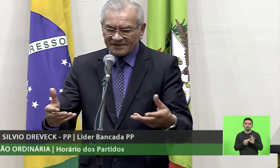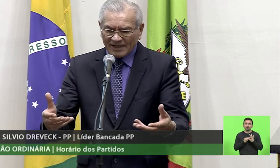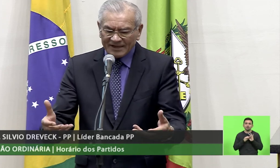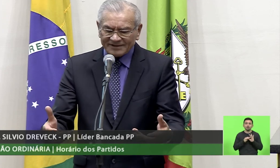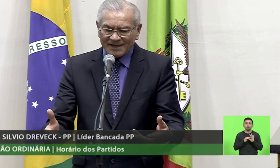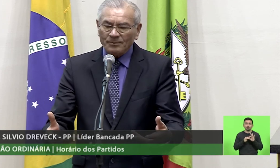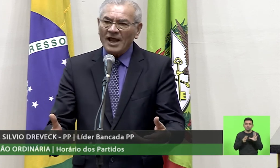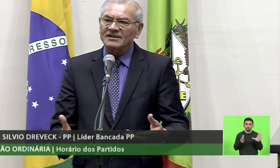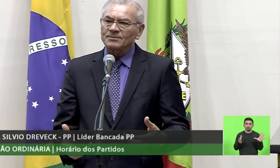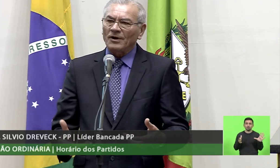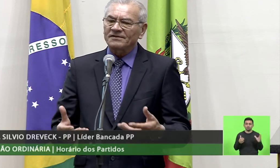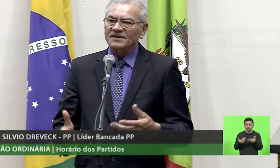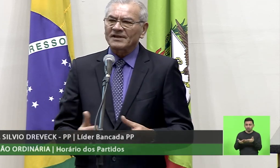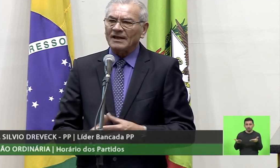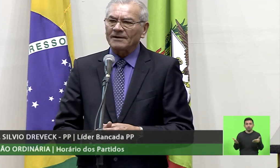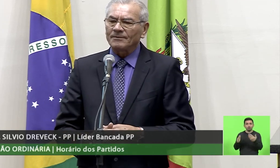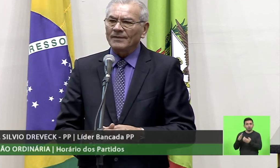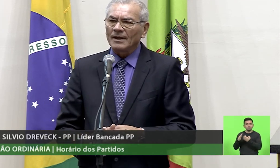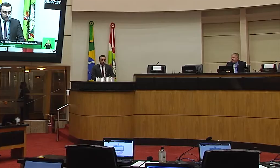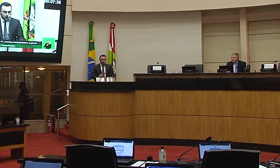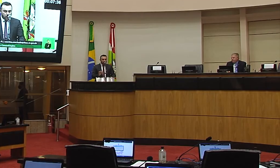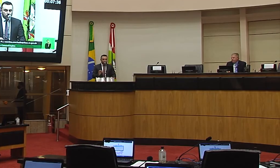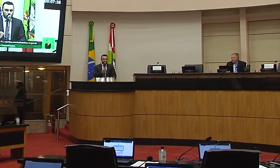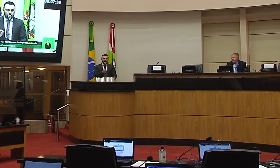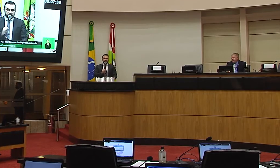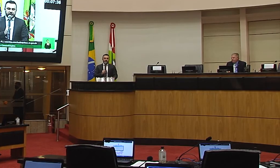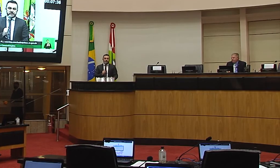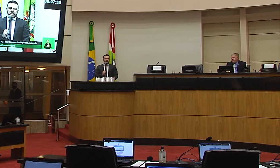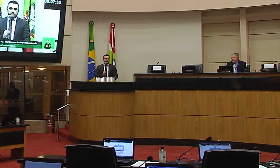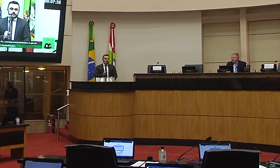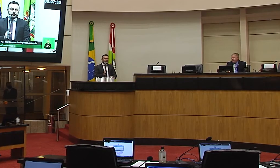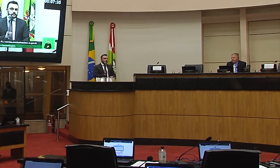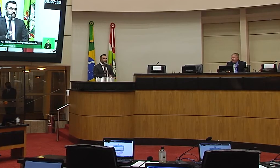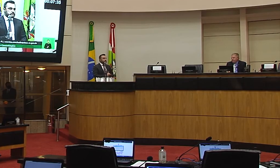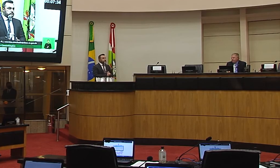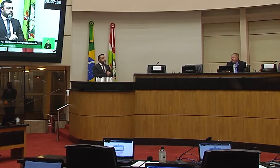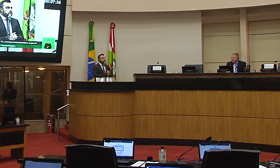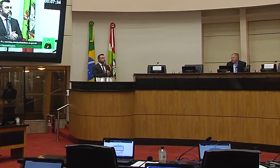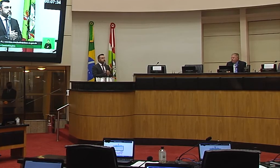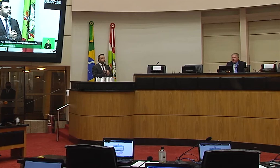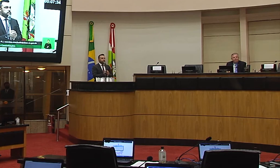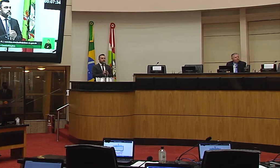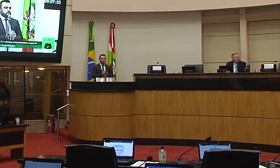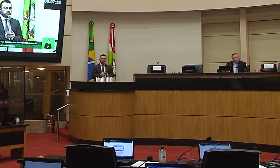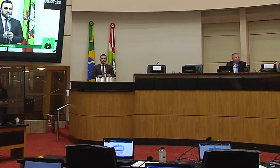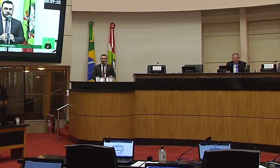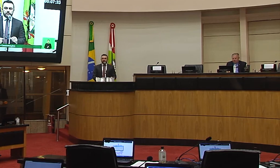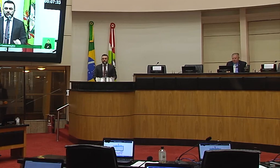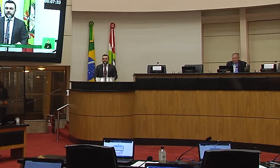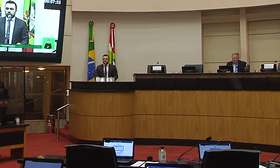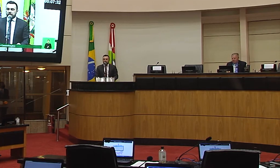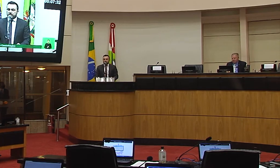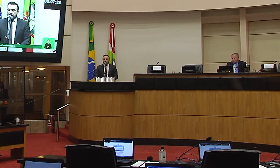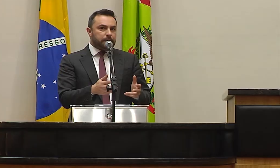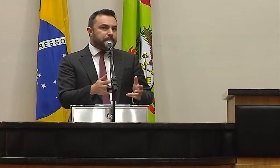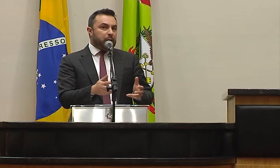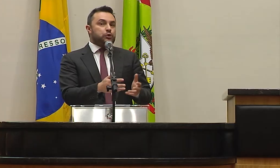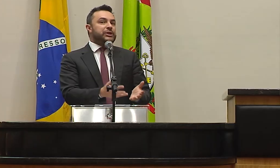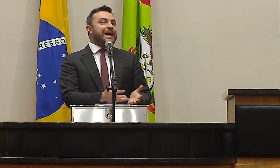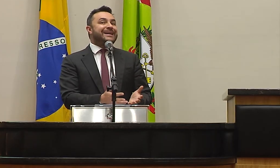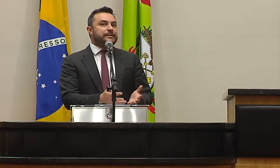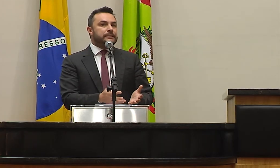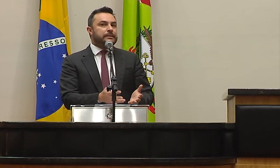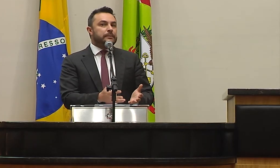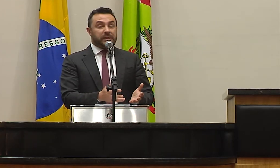que essas empresas possam se instalar. O deputado Márcio Machado manifestou preocupação com o Hospital de Alfredo Wagner e